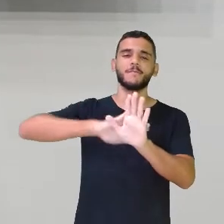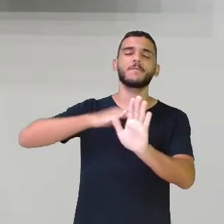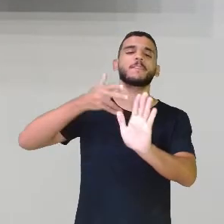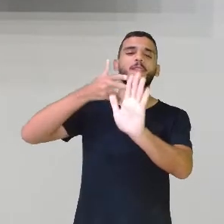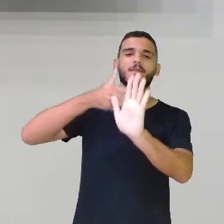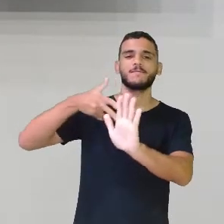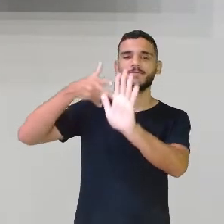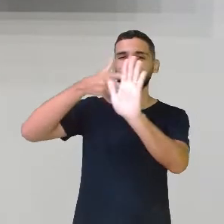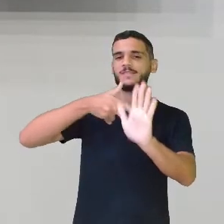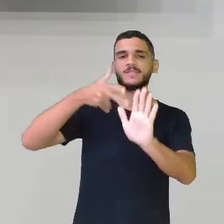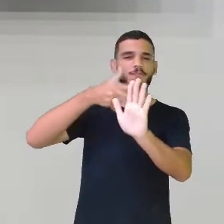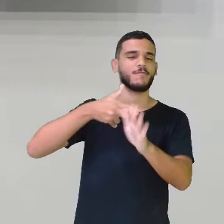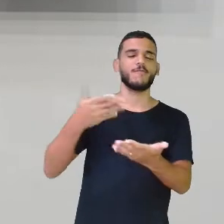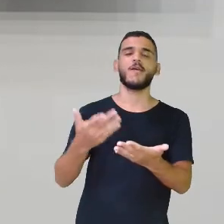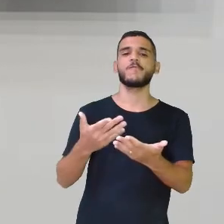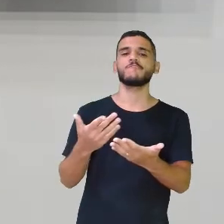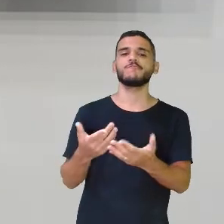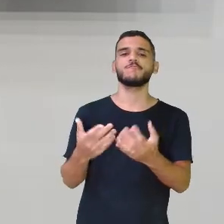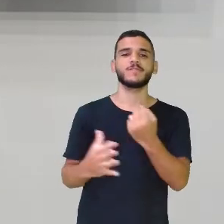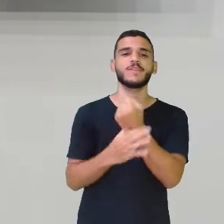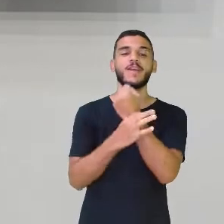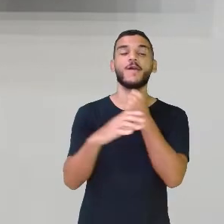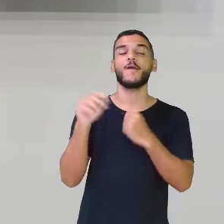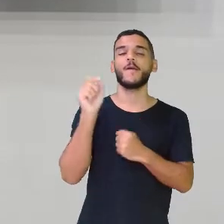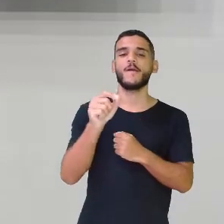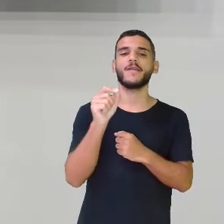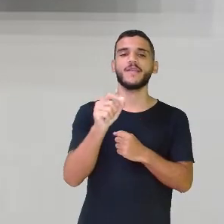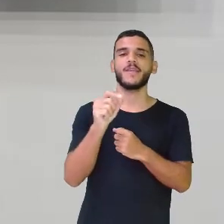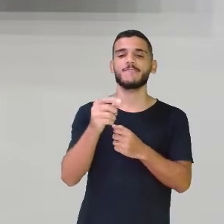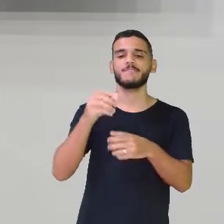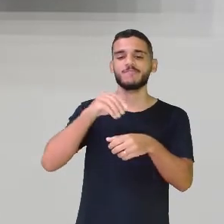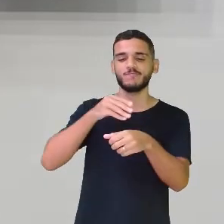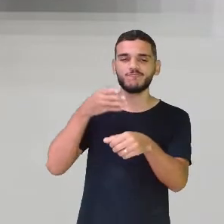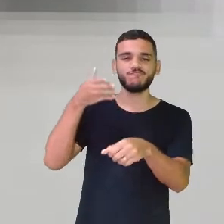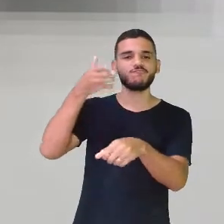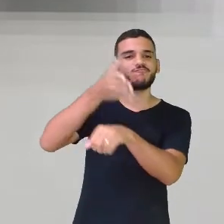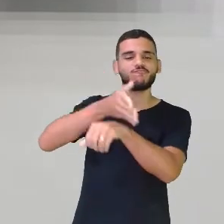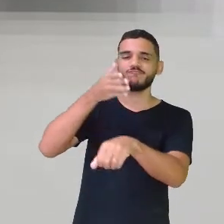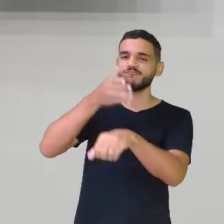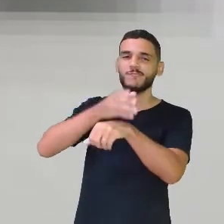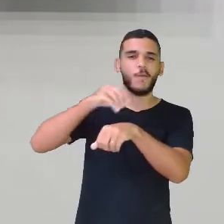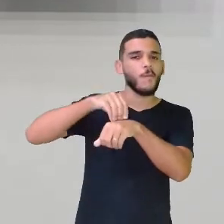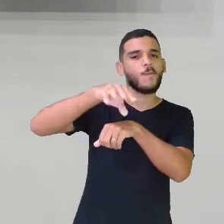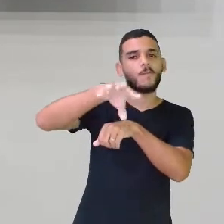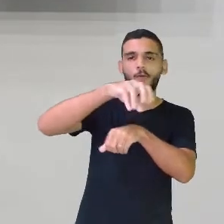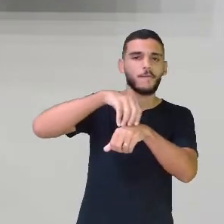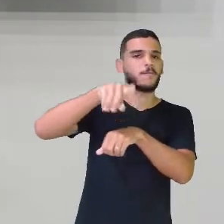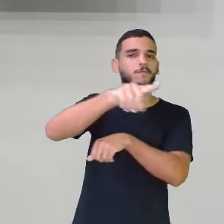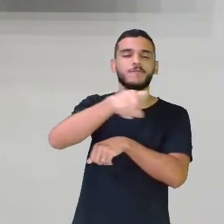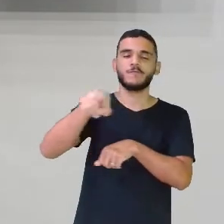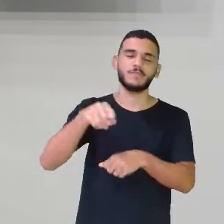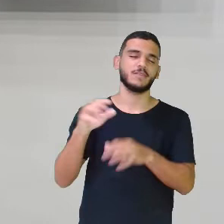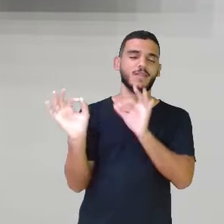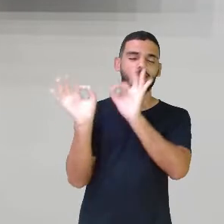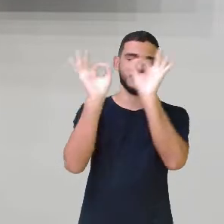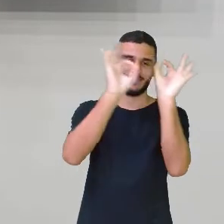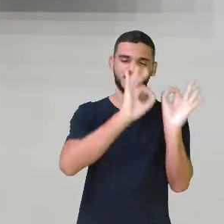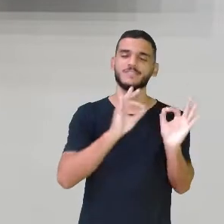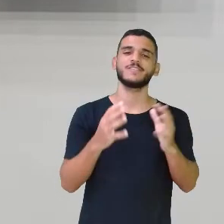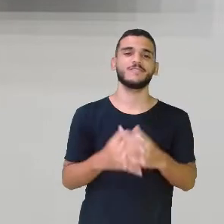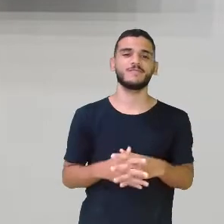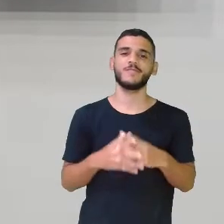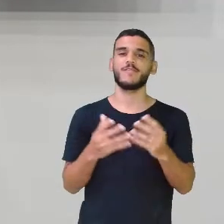que garante a transmissão, faz com que eu consiga entrar na sua casa, ainda que seja de longe,